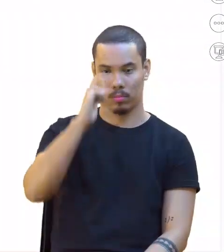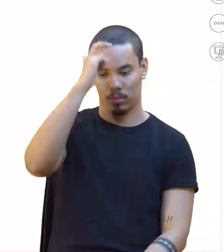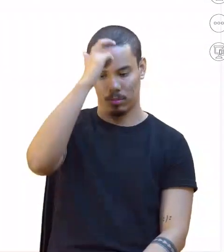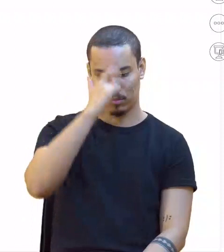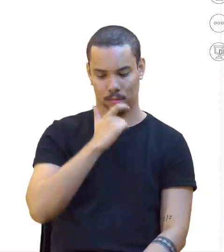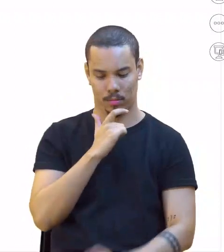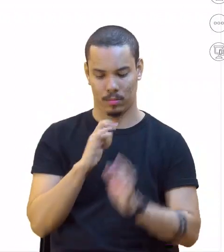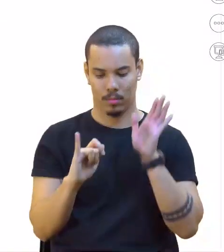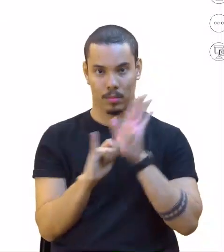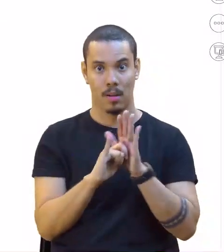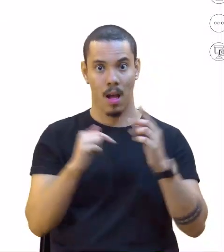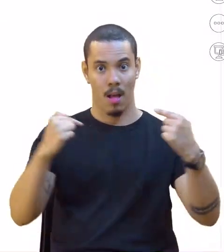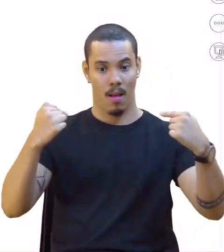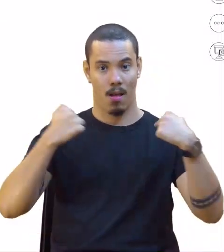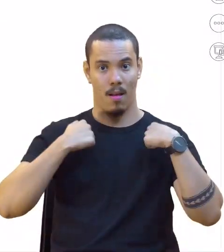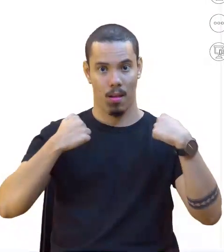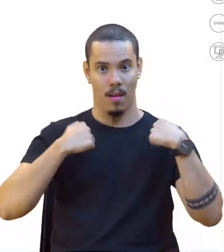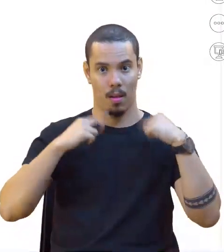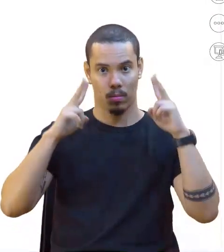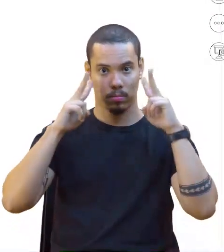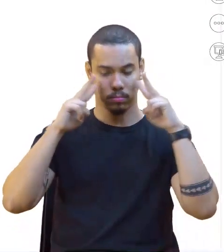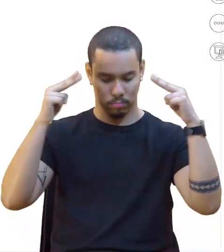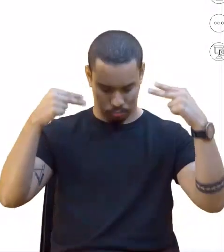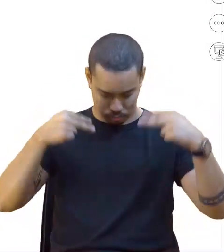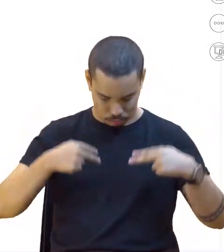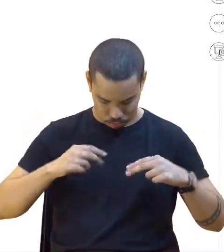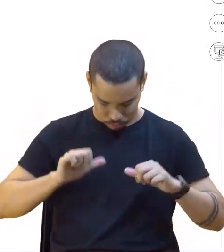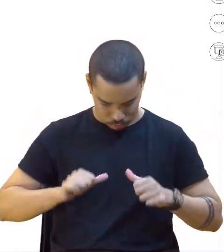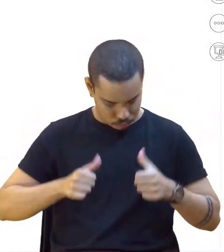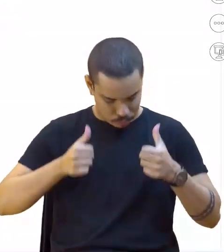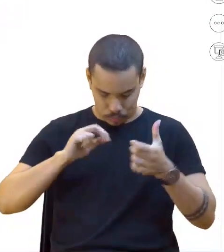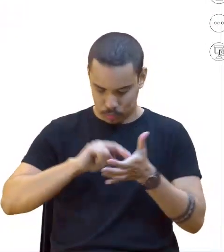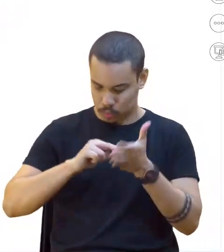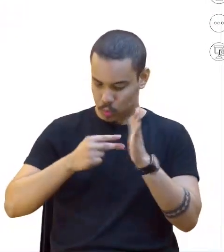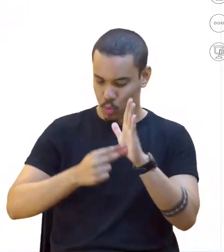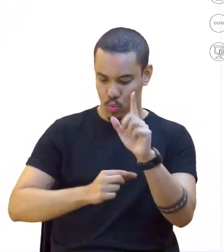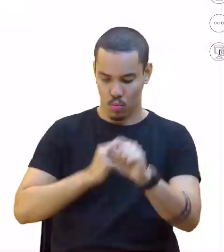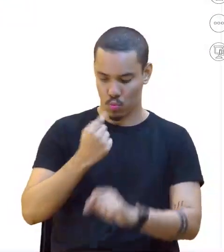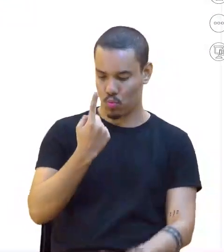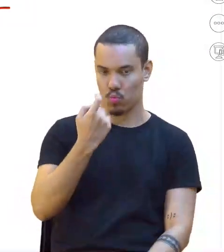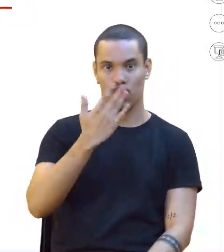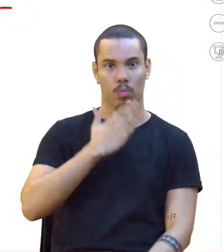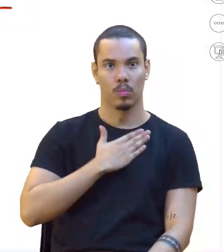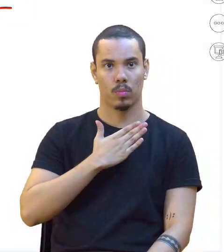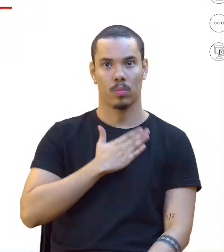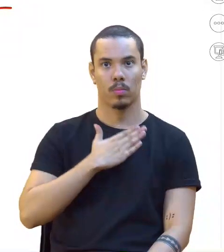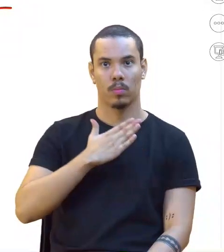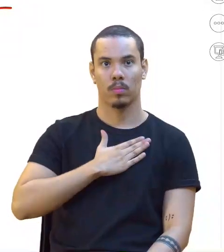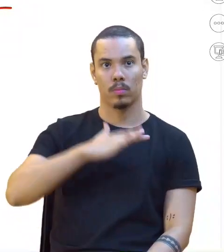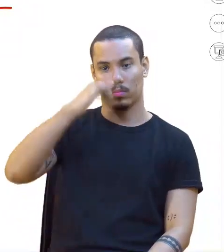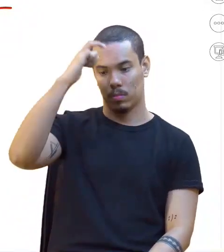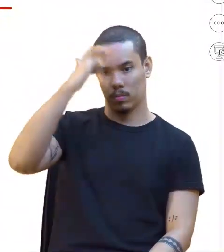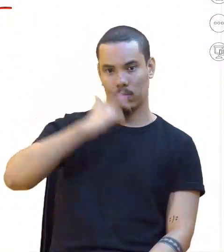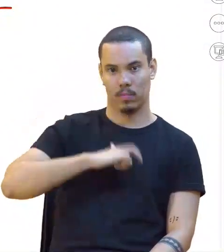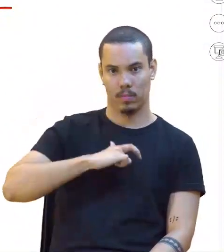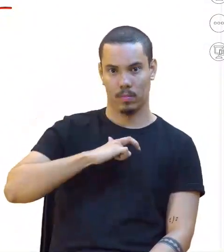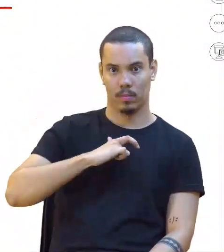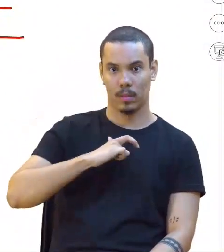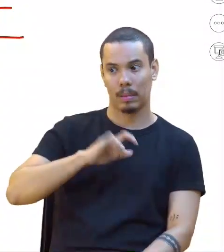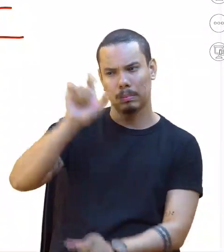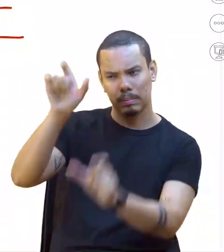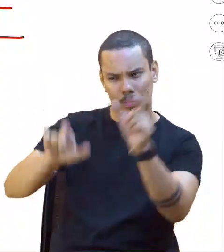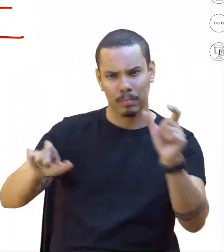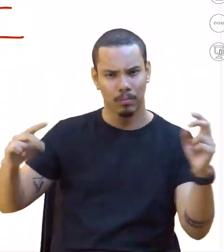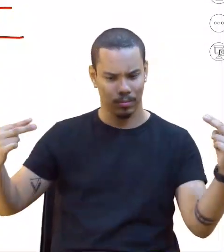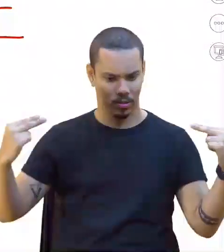autoidentidade é como eu me enxergo. Refere-se à formulação de um sentido único que atribuímos a nós e a nossa relação